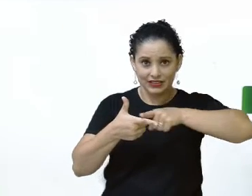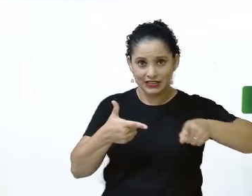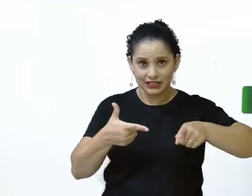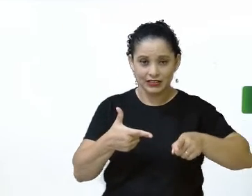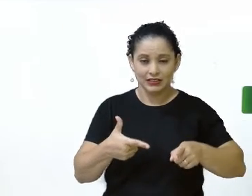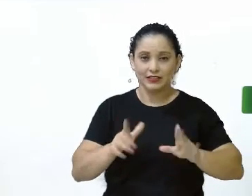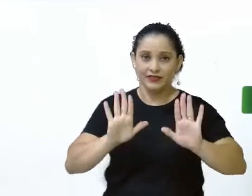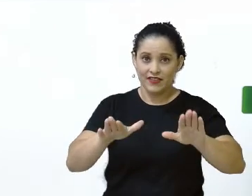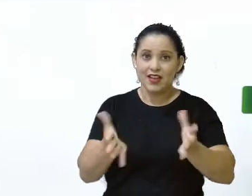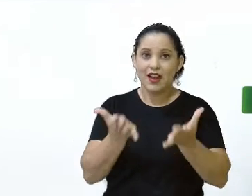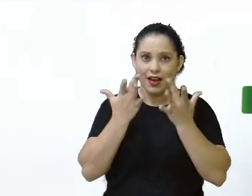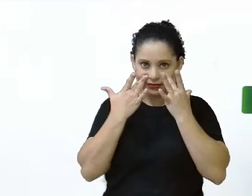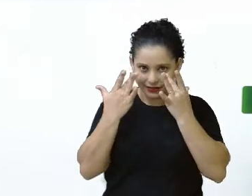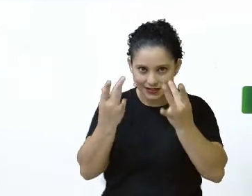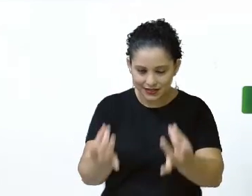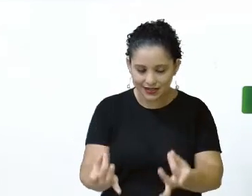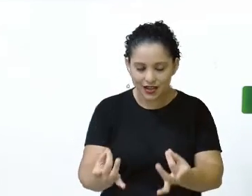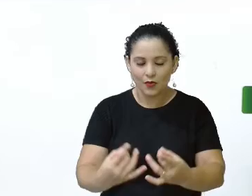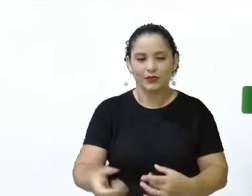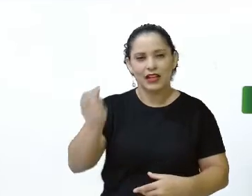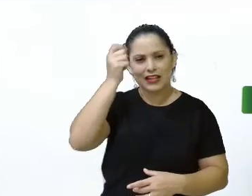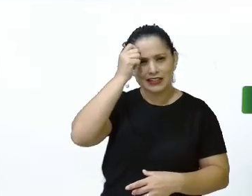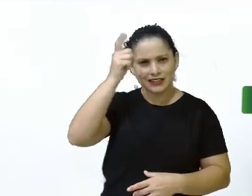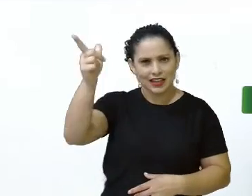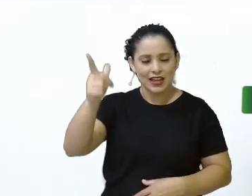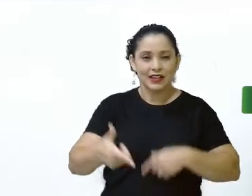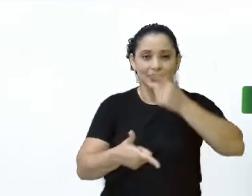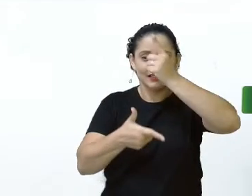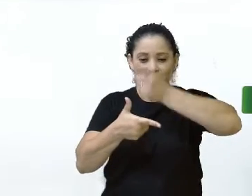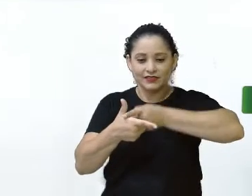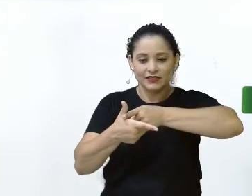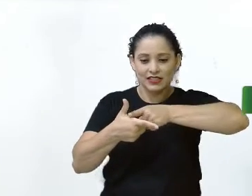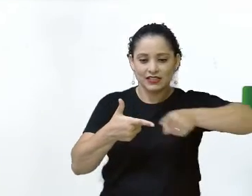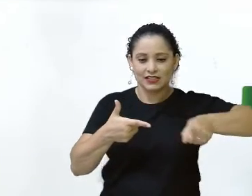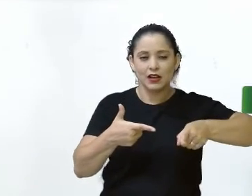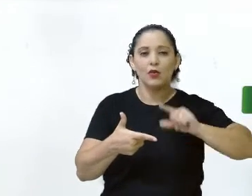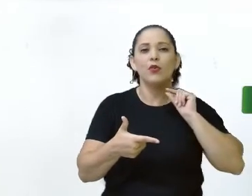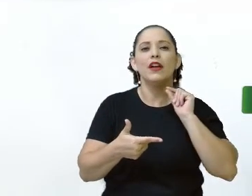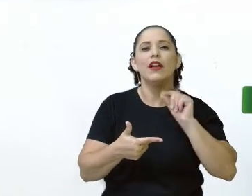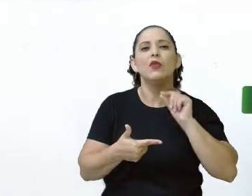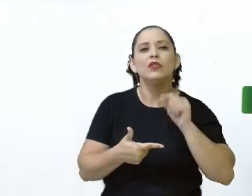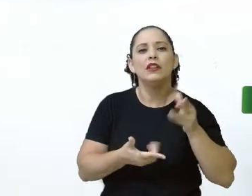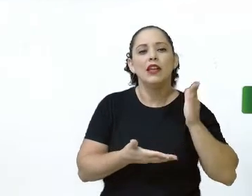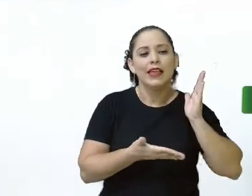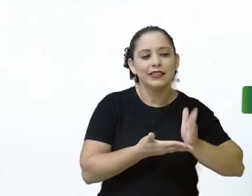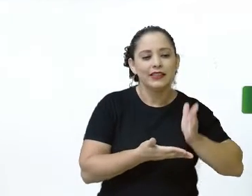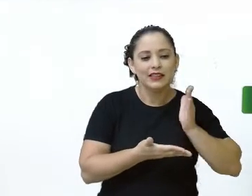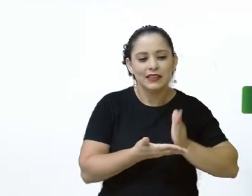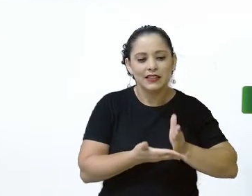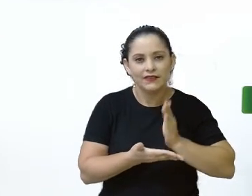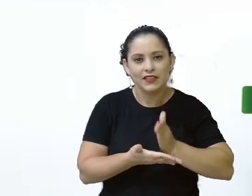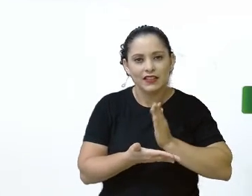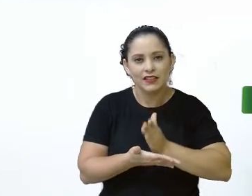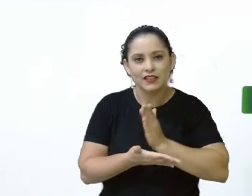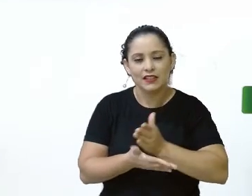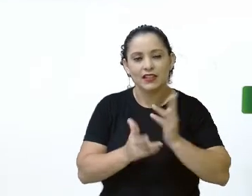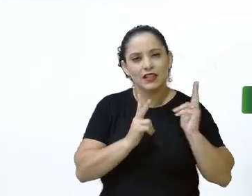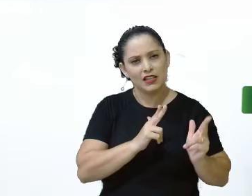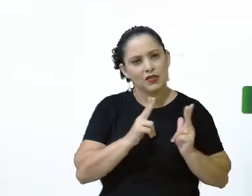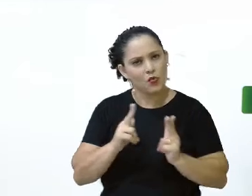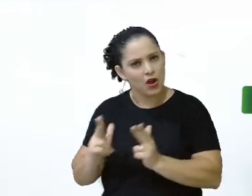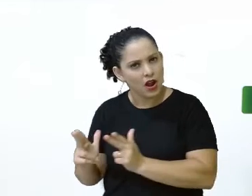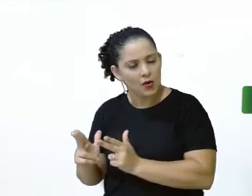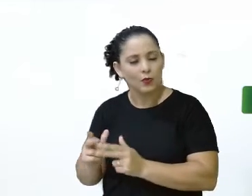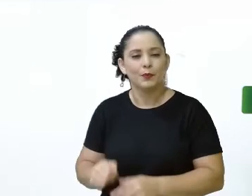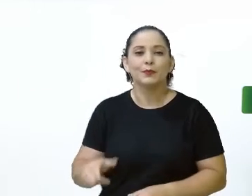atenção. A ideia da divisão é repartir em partes iguais.